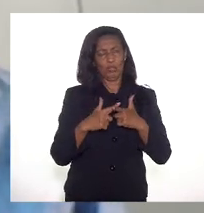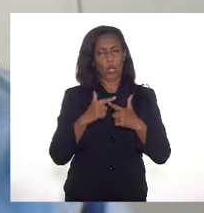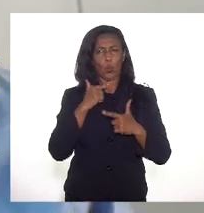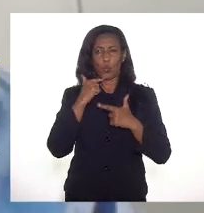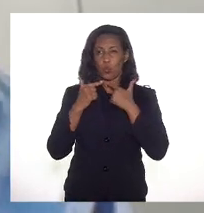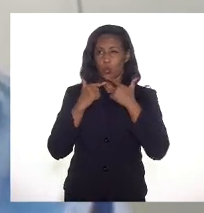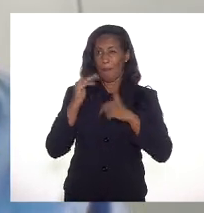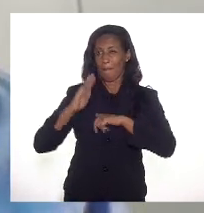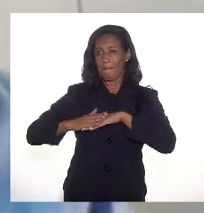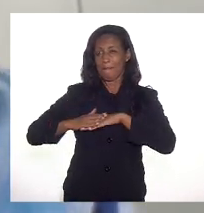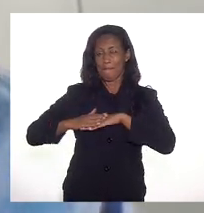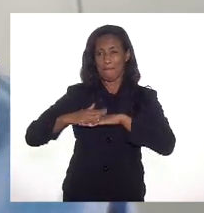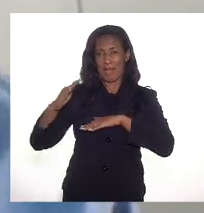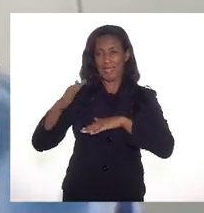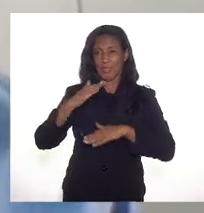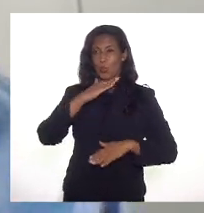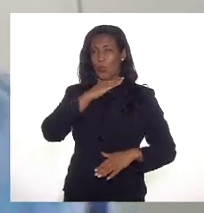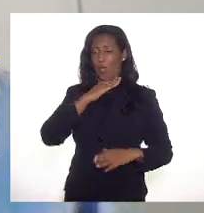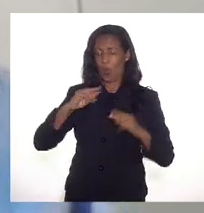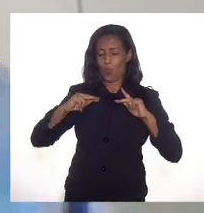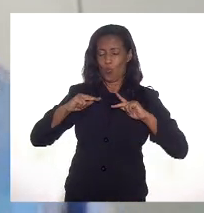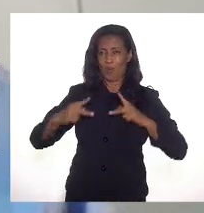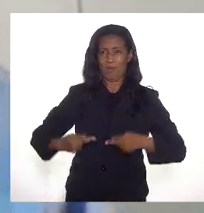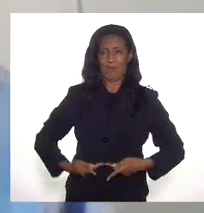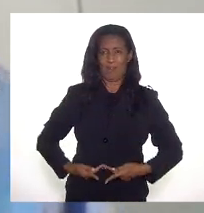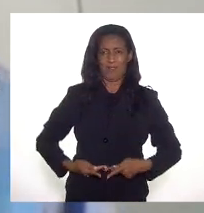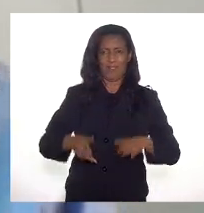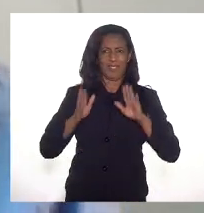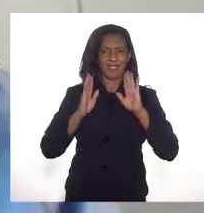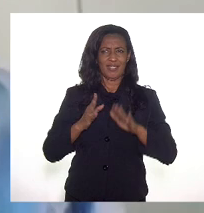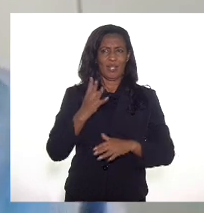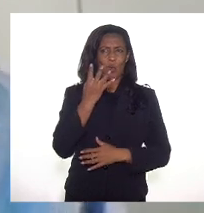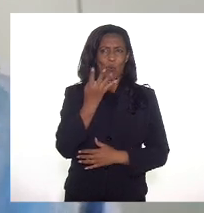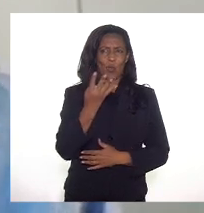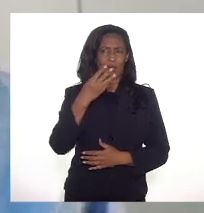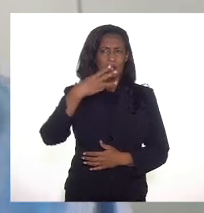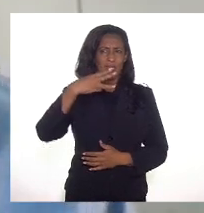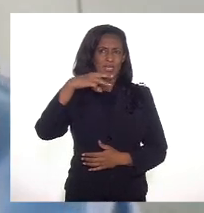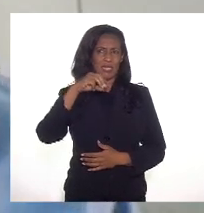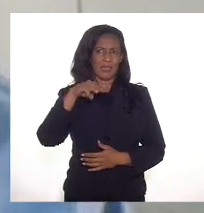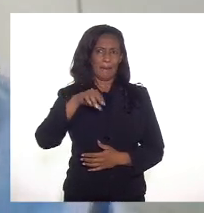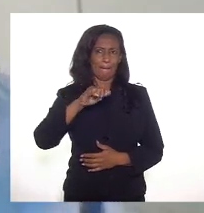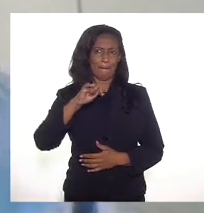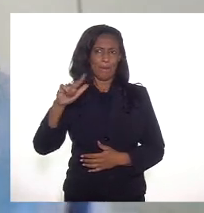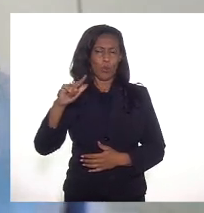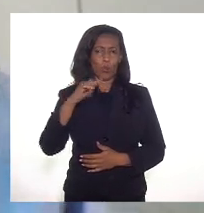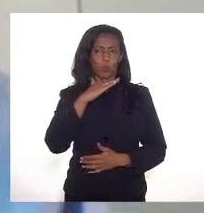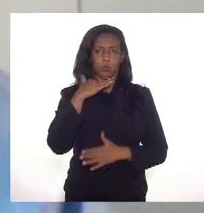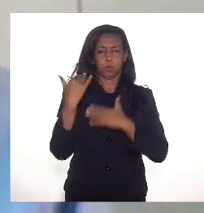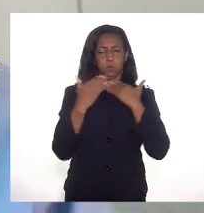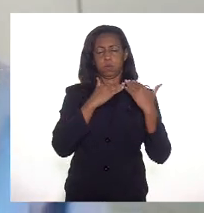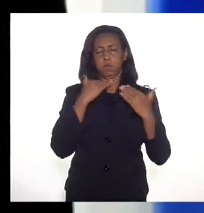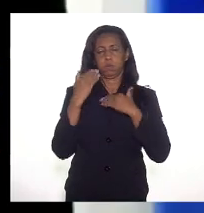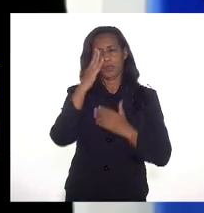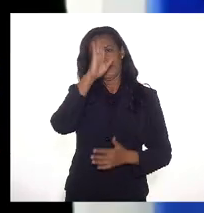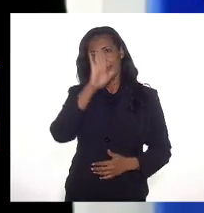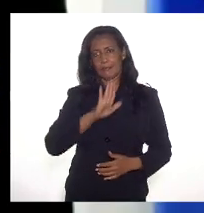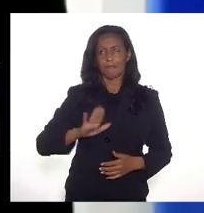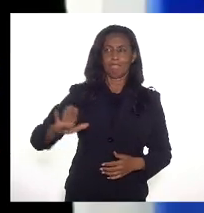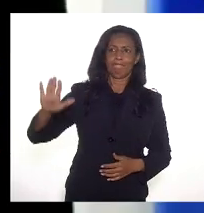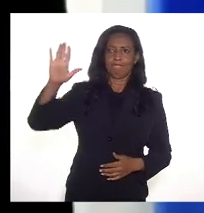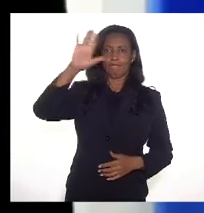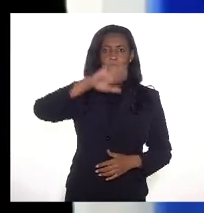mais grave é a crise humanitária, que já levou a mais de 430 mil mortos no Brasil. Um